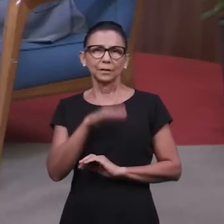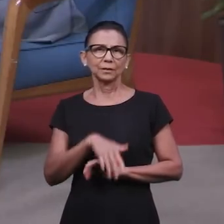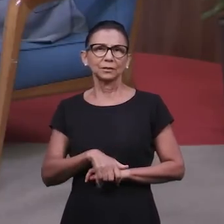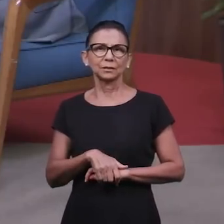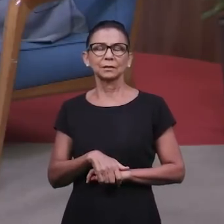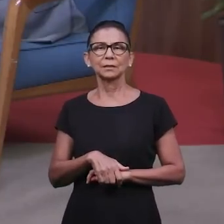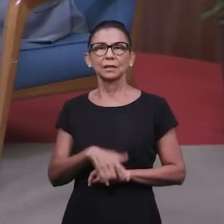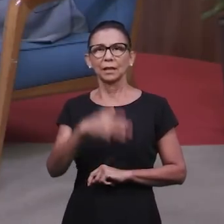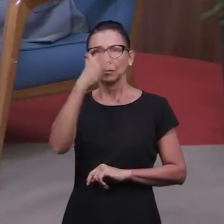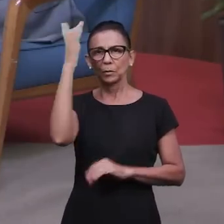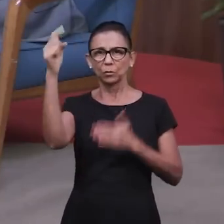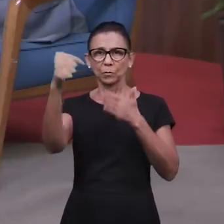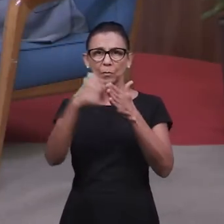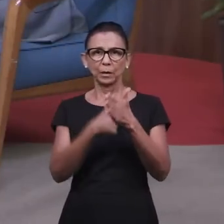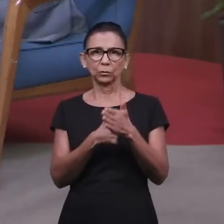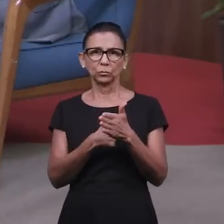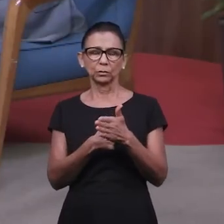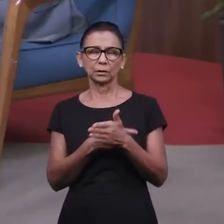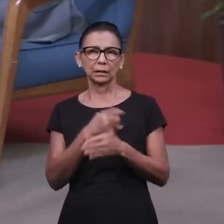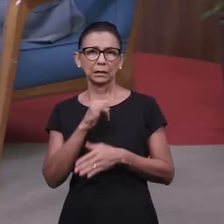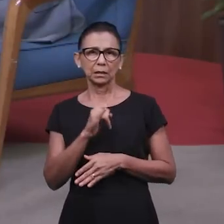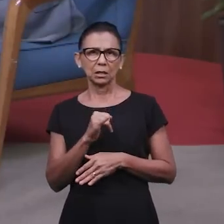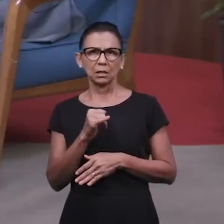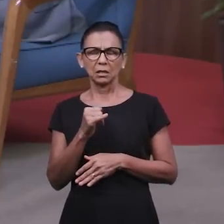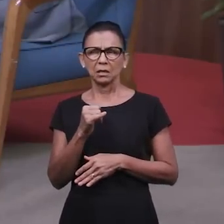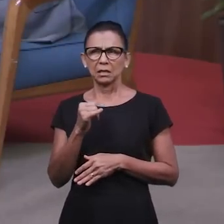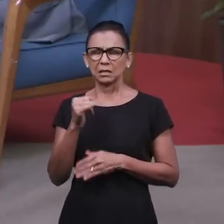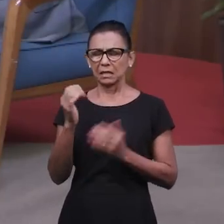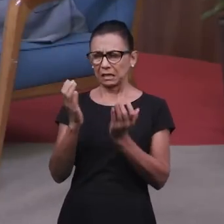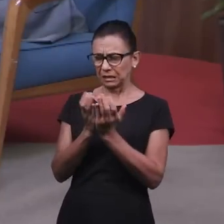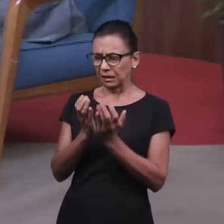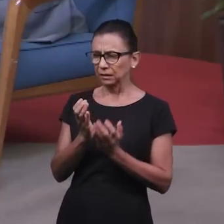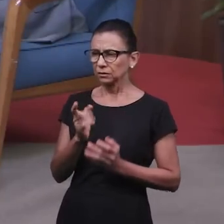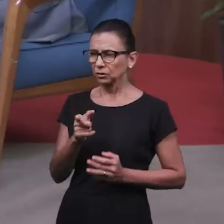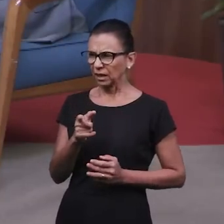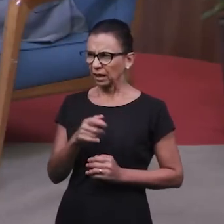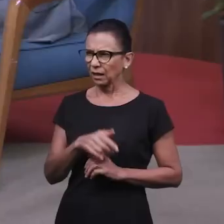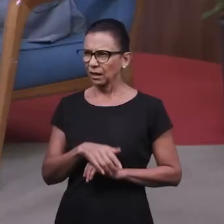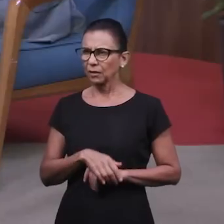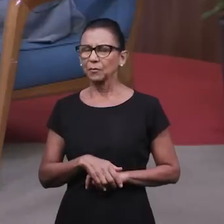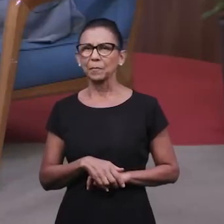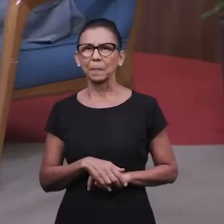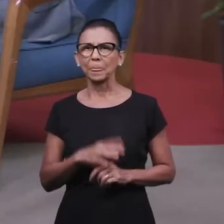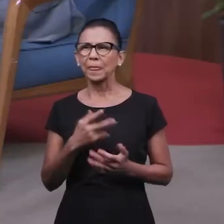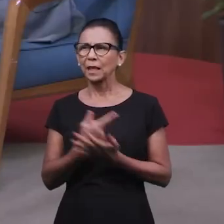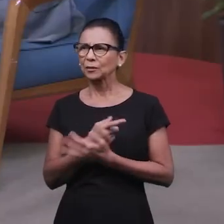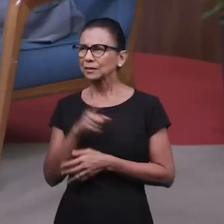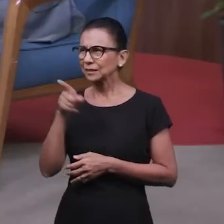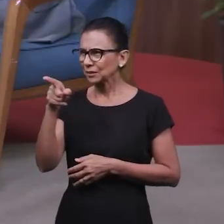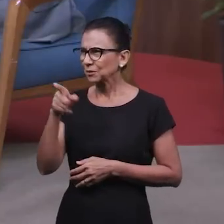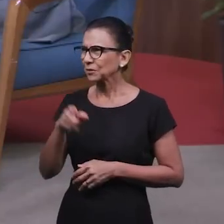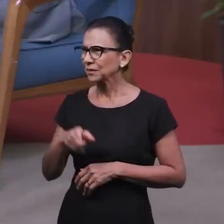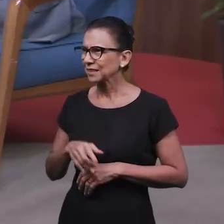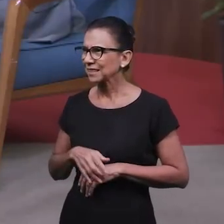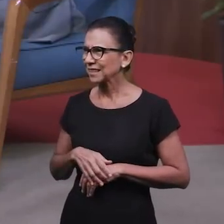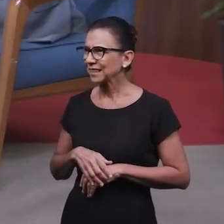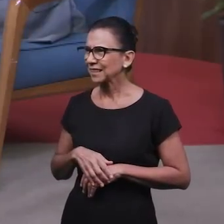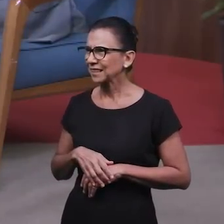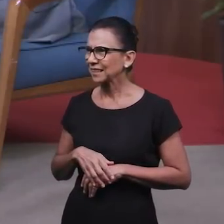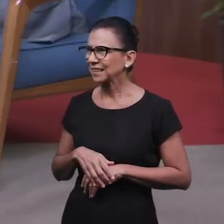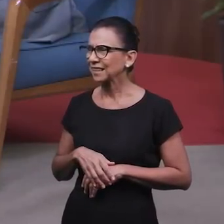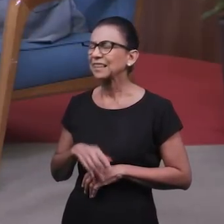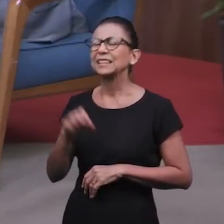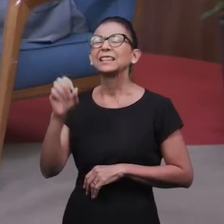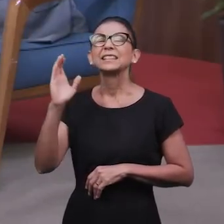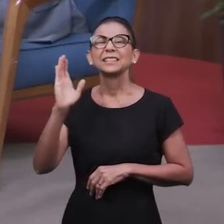estão fechados ali, Isso. né? Mas a pessoa percebe. Não é? Já aconteceu isso com você? Já, Comigo já aconteceu tive-